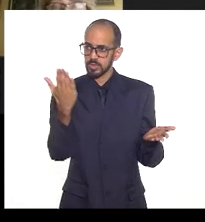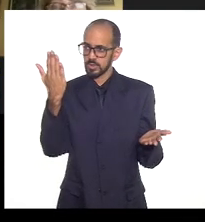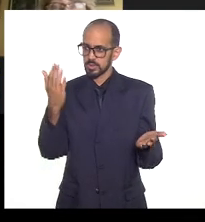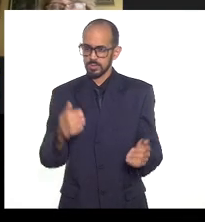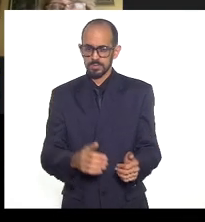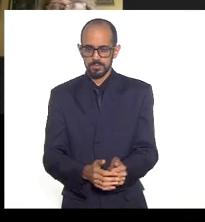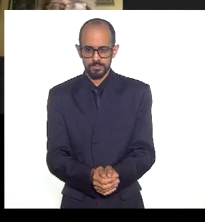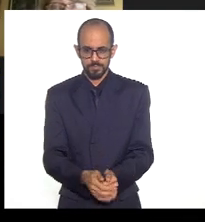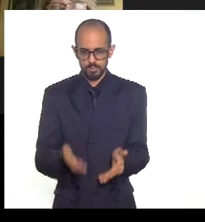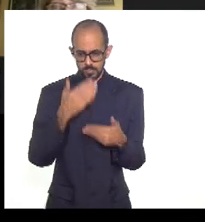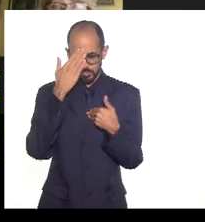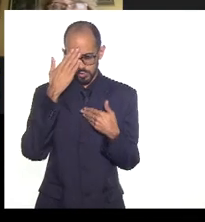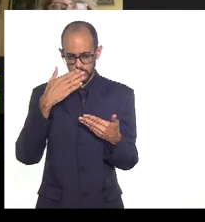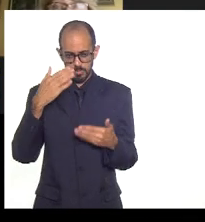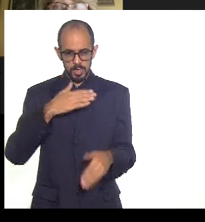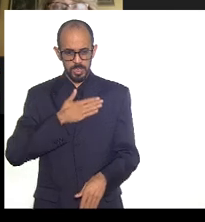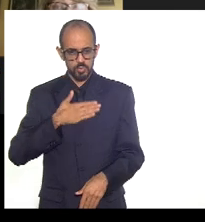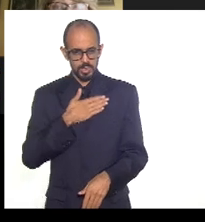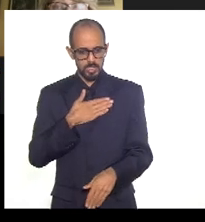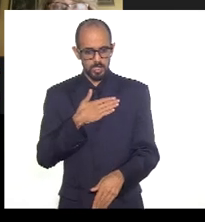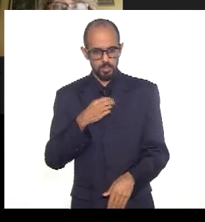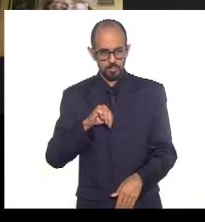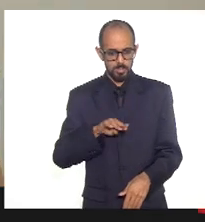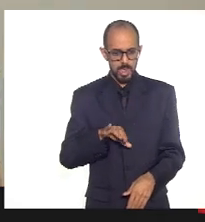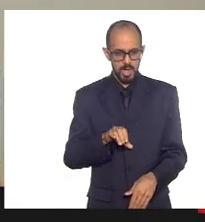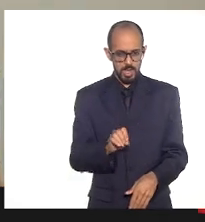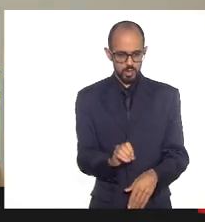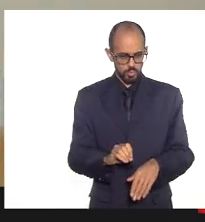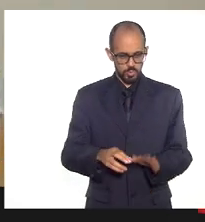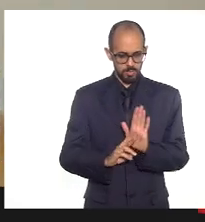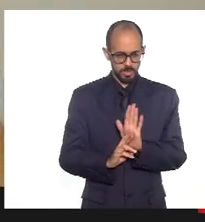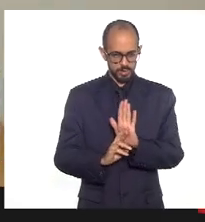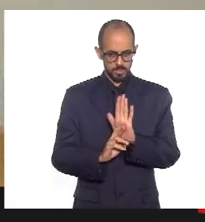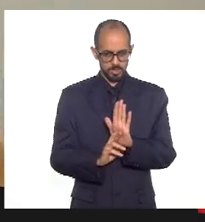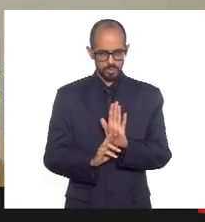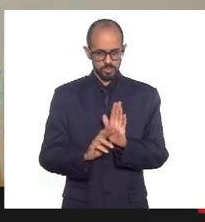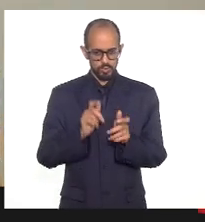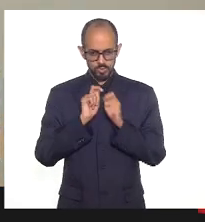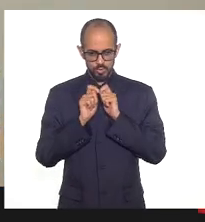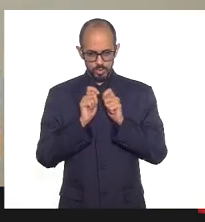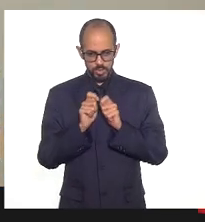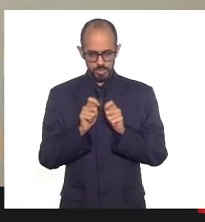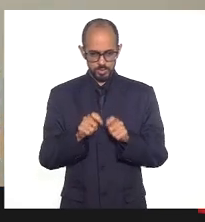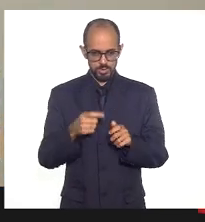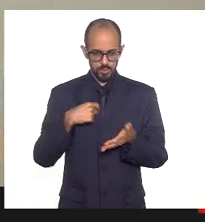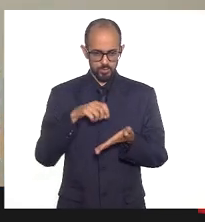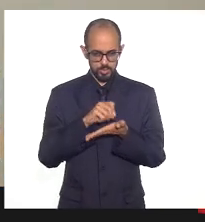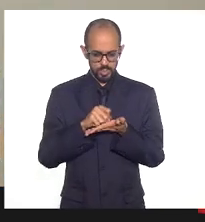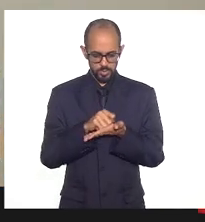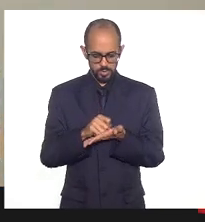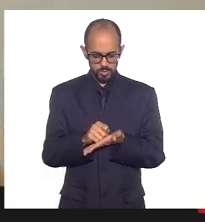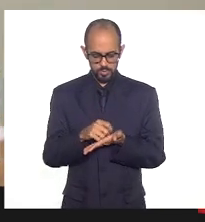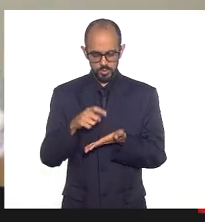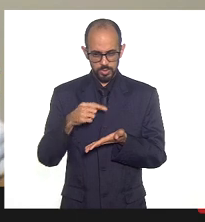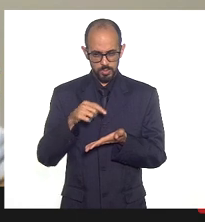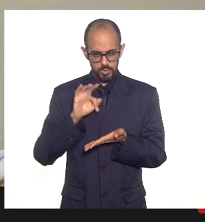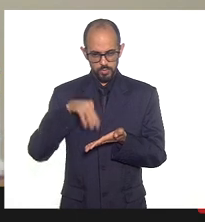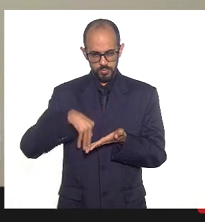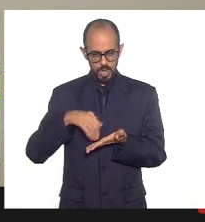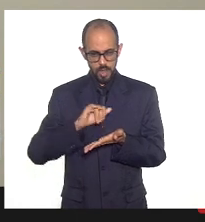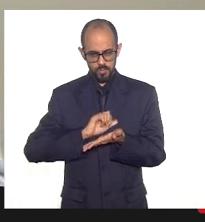Obrigado, querido Mário Souza, representante do Sindicato dos Jornalistas do Rio de Janeiro. Fiz as anotações aqui, no final vou repassá-las e